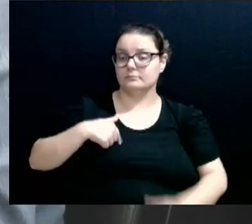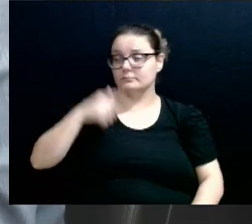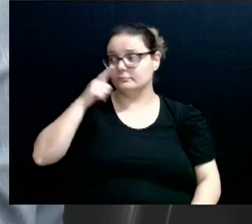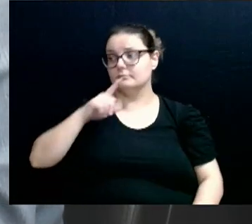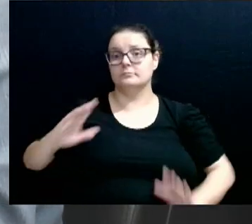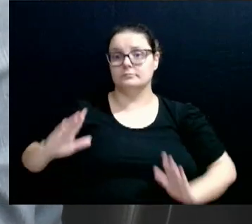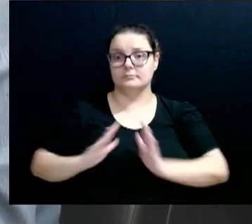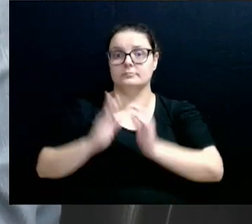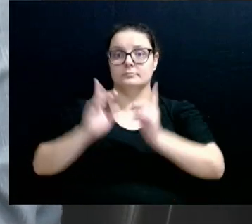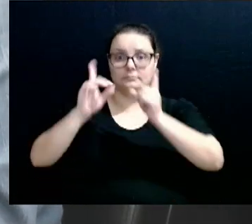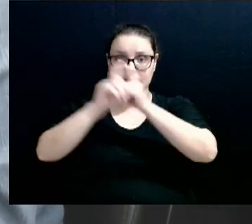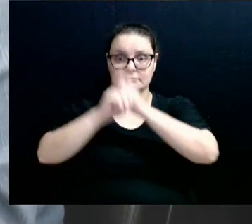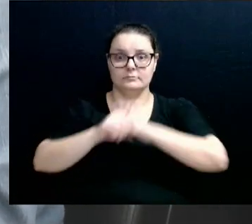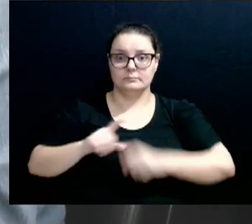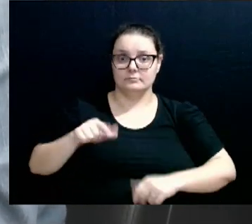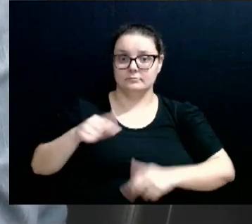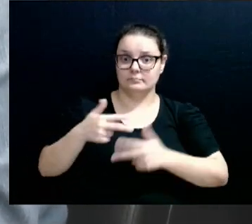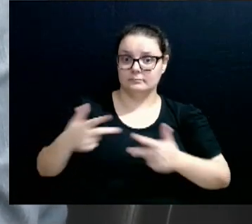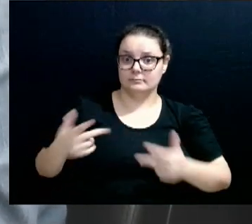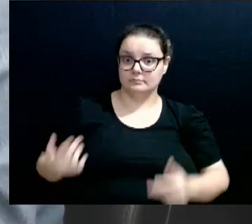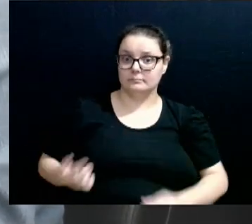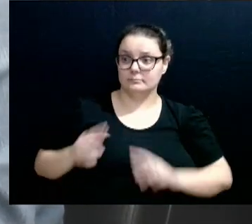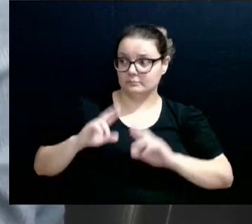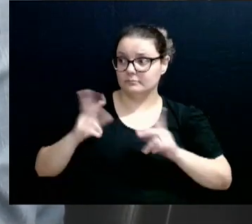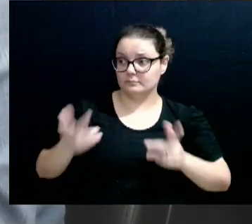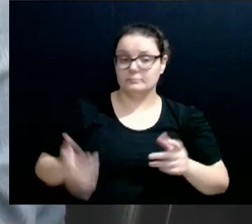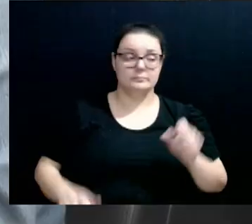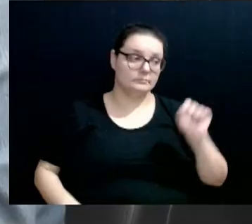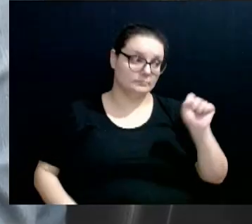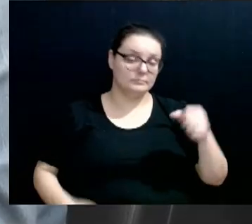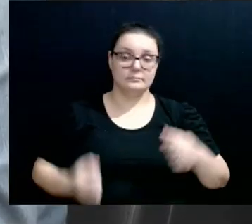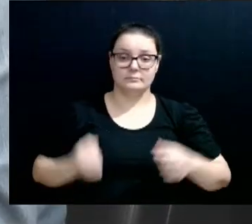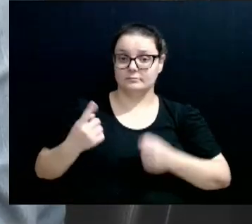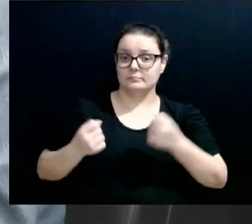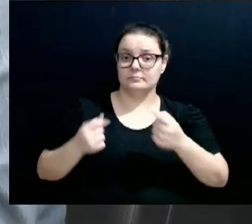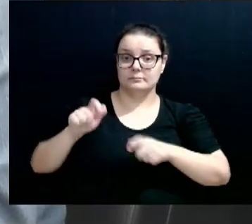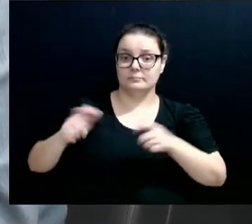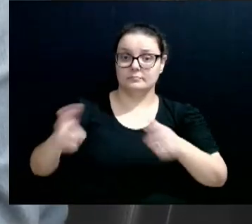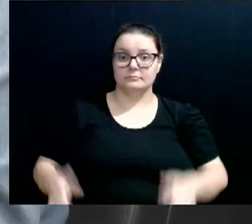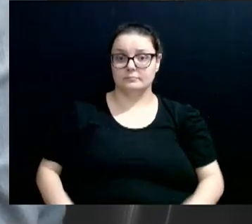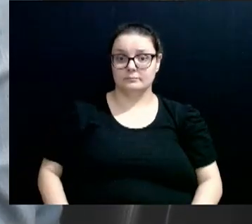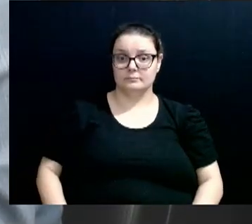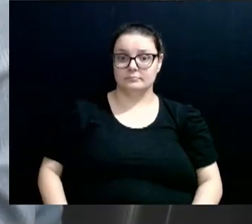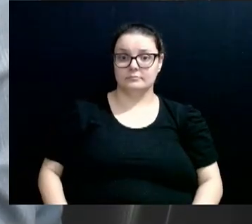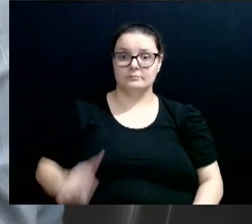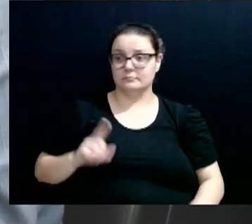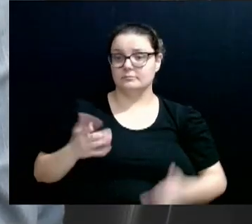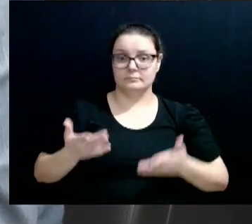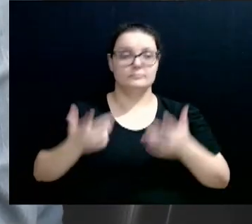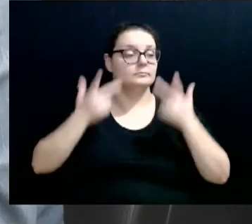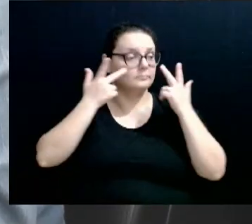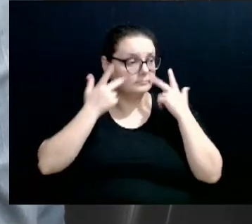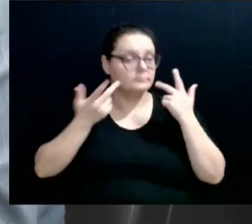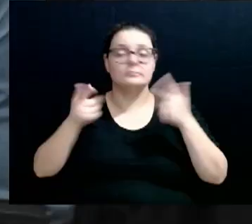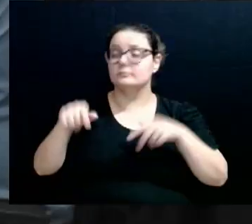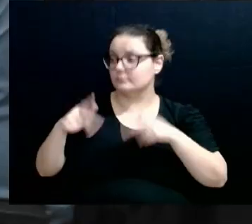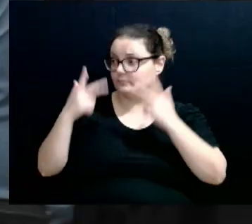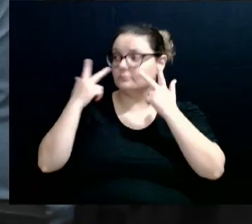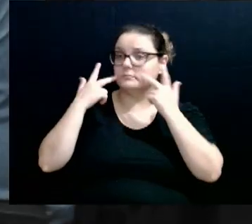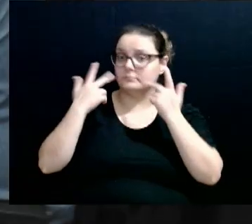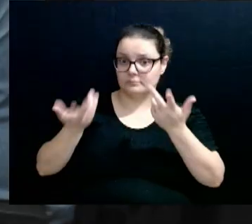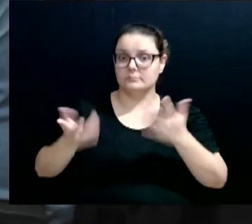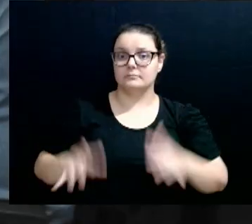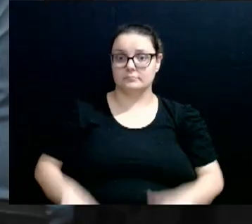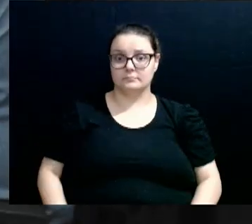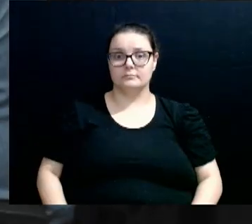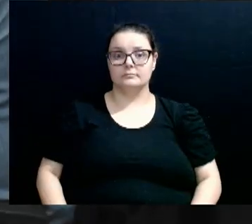tão interessante, né? Sim. Porque para algumas pessoas isso não se dá assim. É natural. É natural, né? É natural